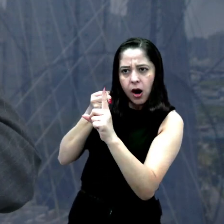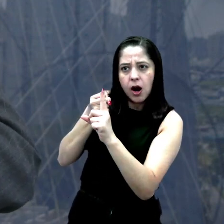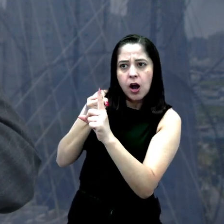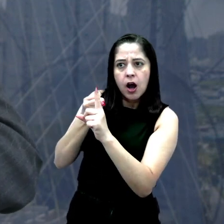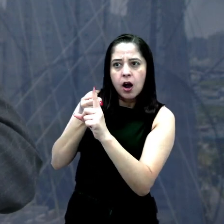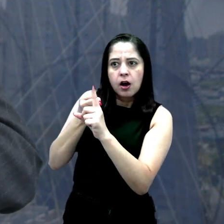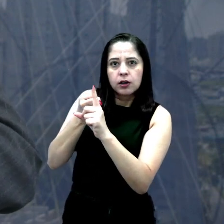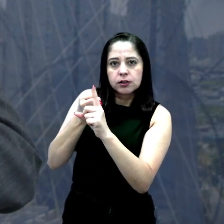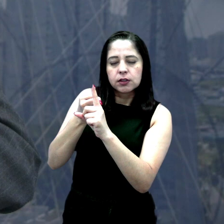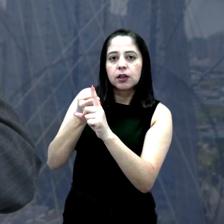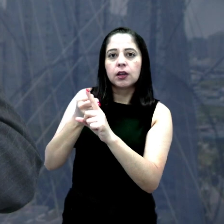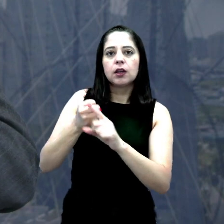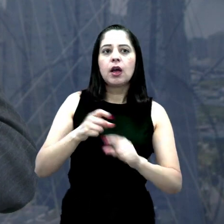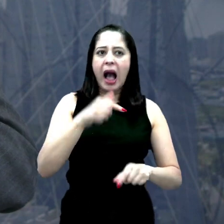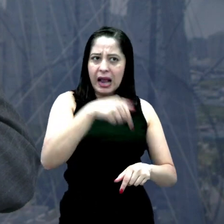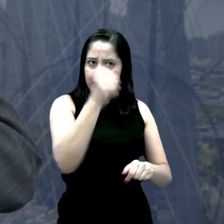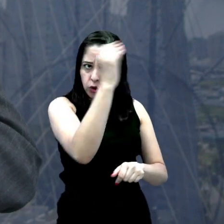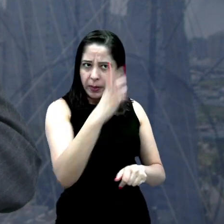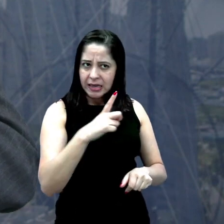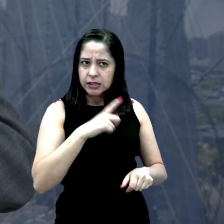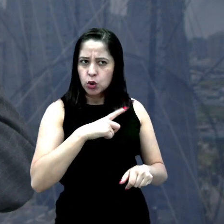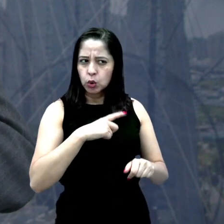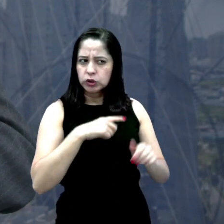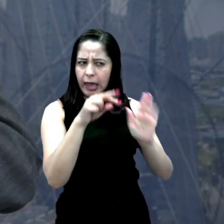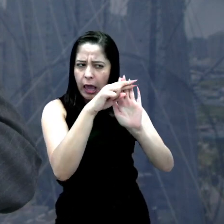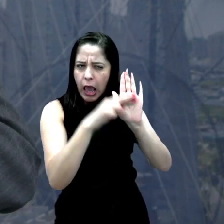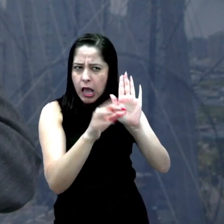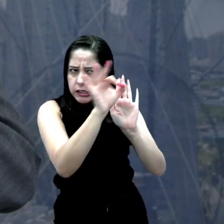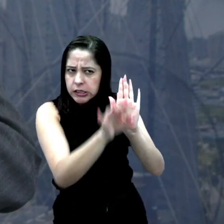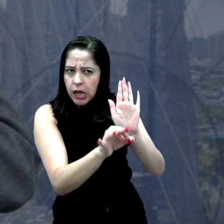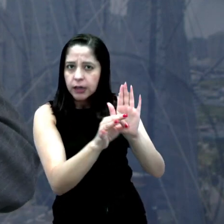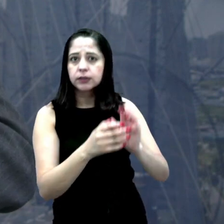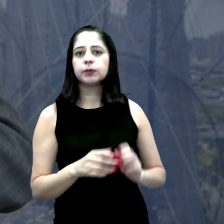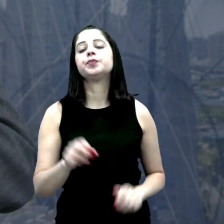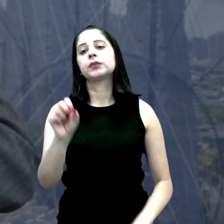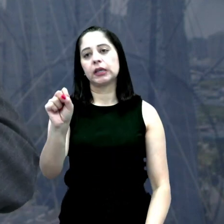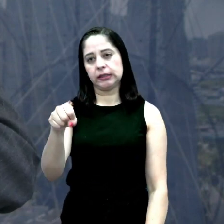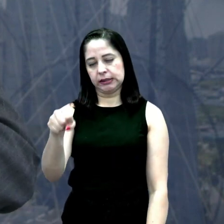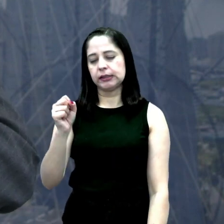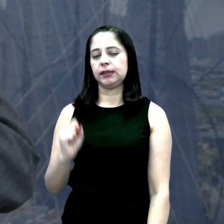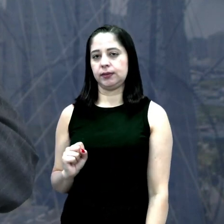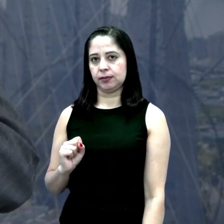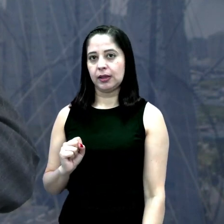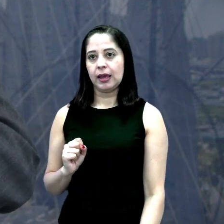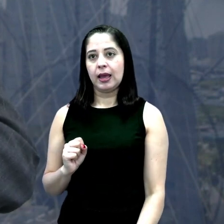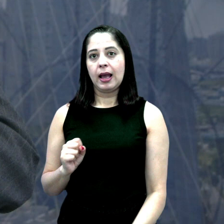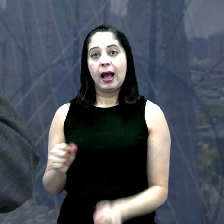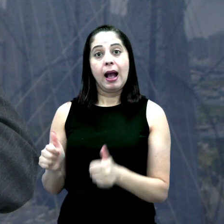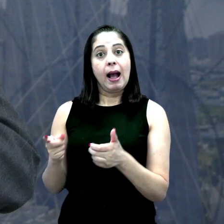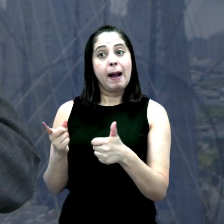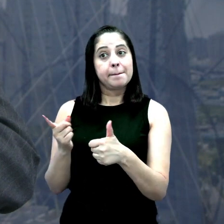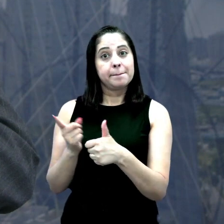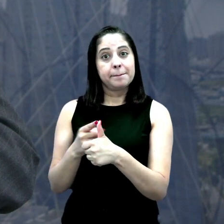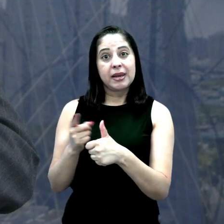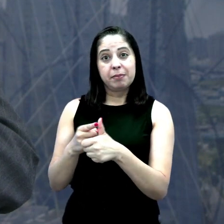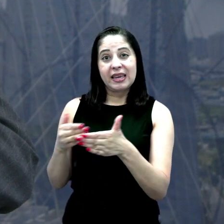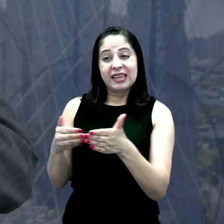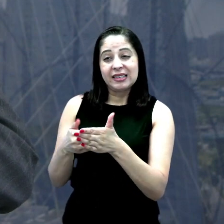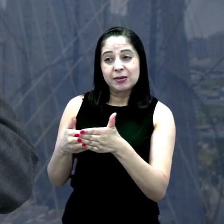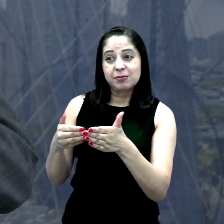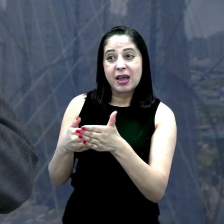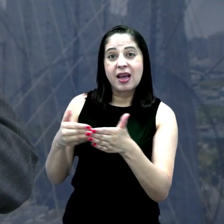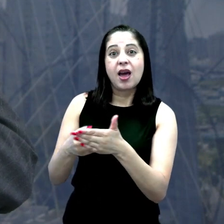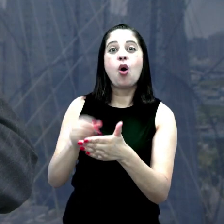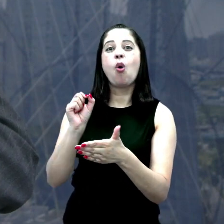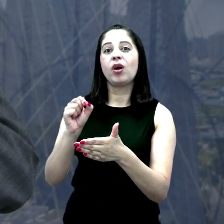veio fugido, da onde ele é. Só que, lógico, a Polícia Federal tem uma estrutura boa, mas é precária. Precisa de mais agentes, precisa de